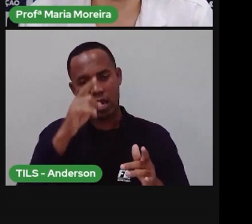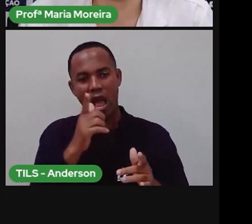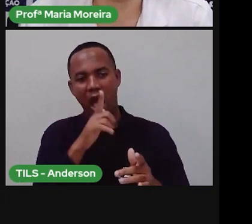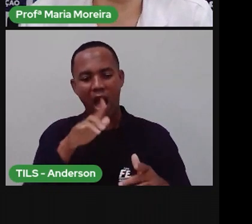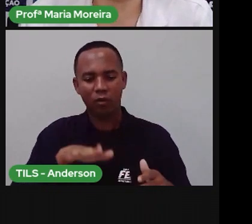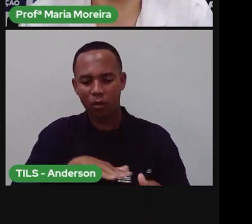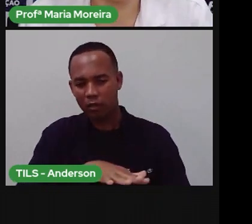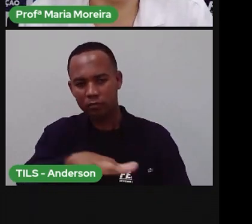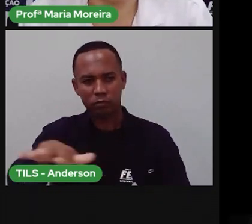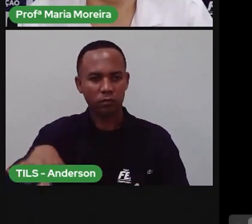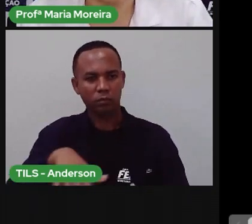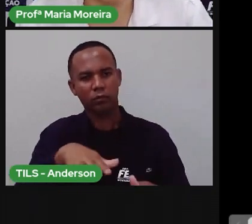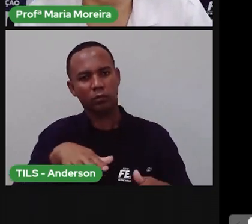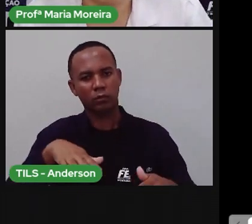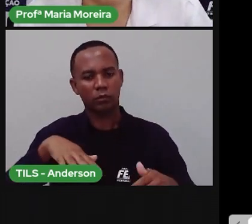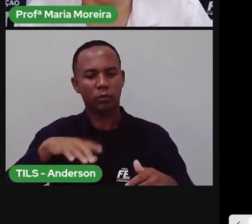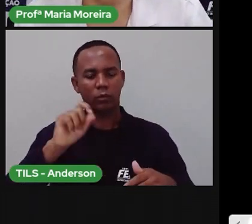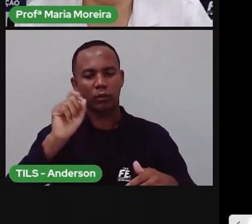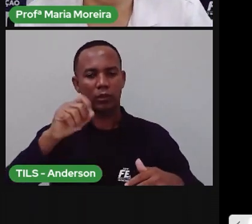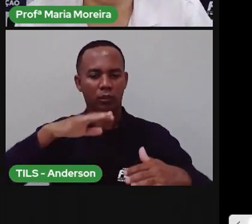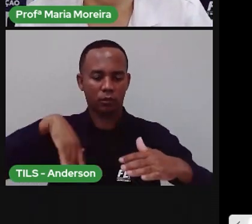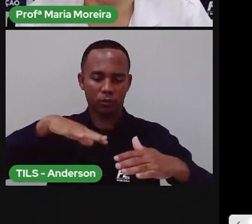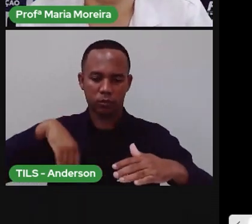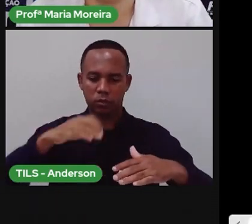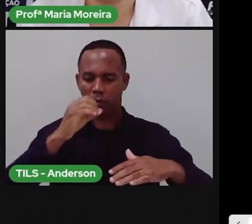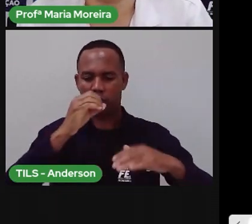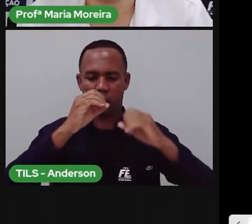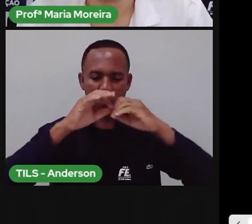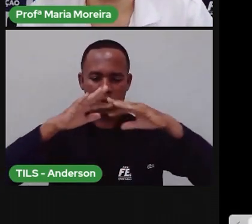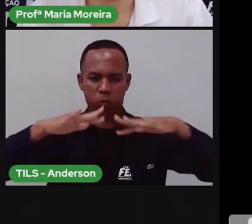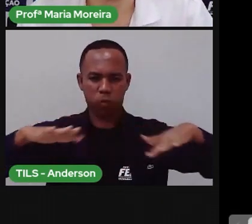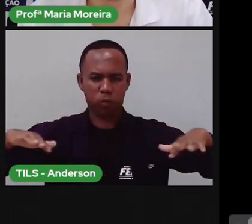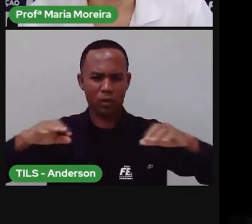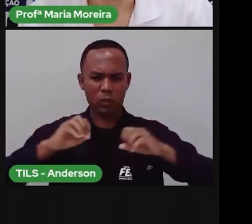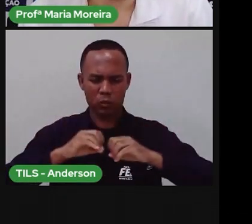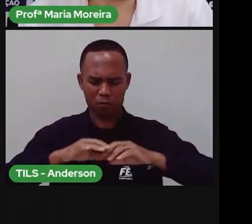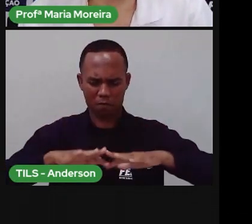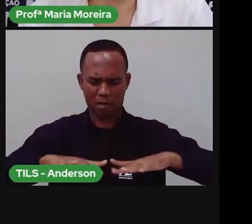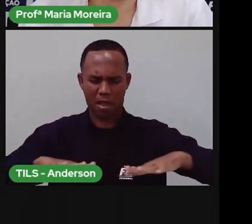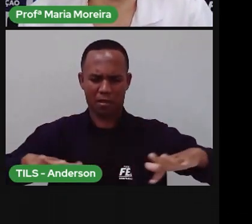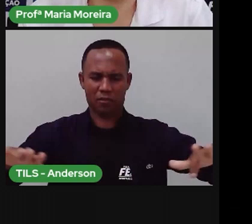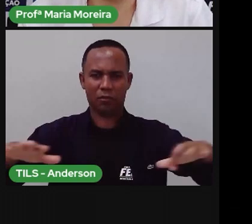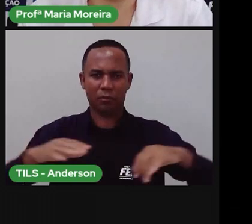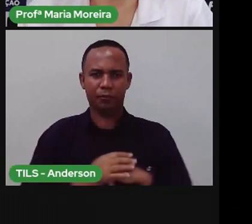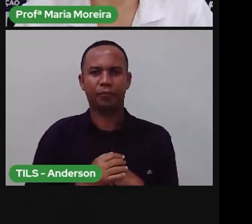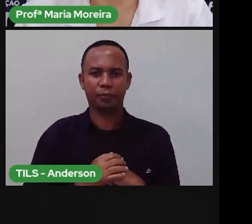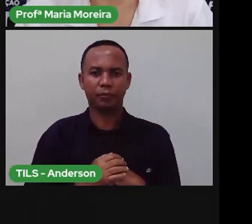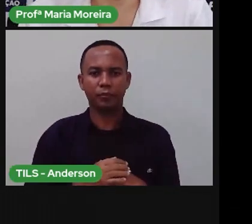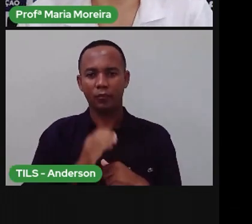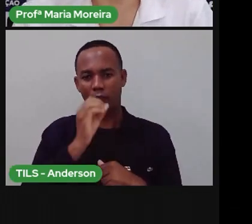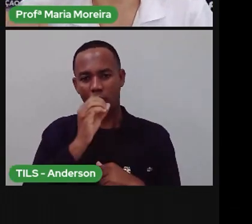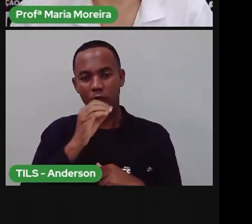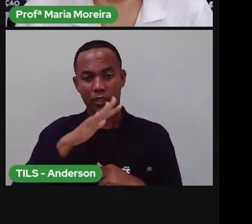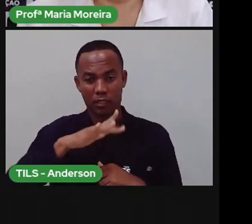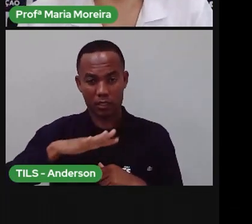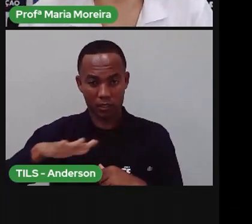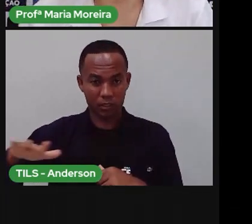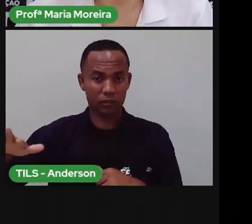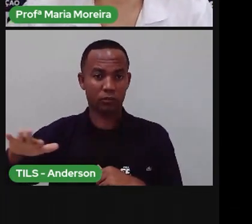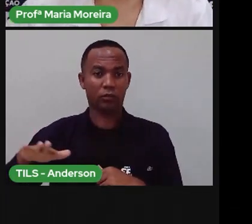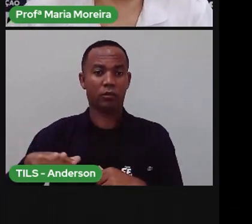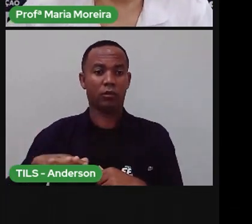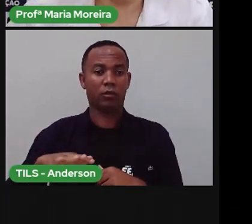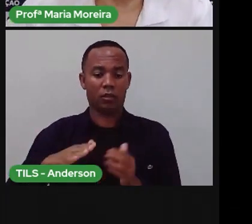o quê? Os oceanos, eles são enormes. Bom, esses oceanos, os rios,